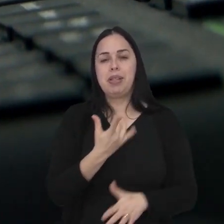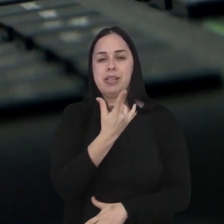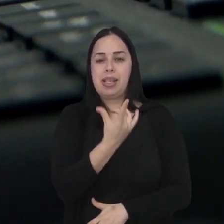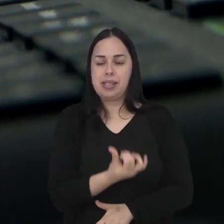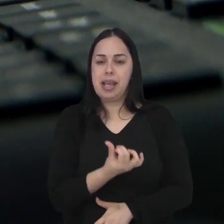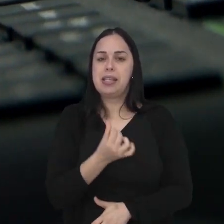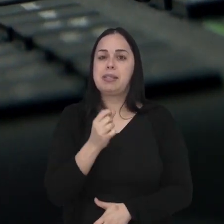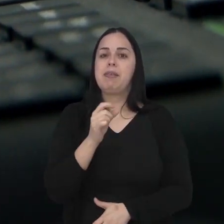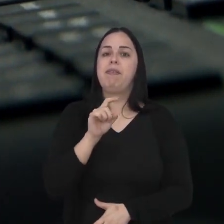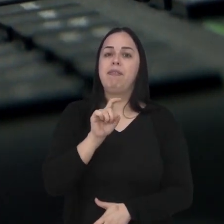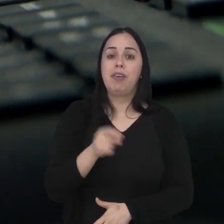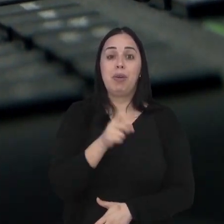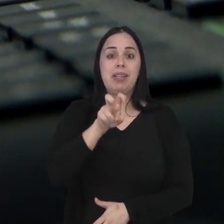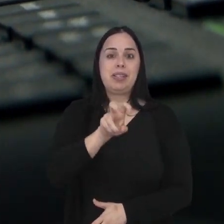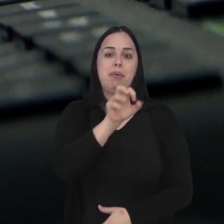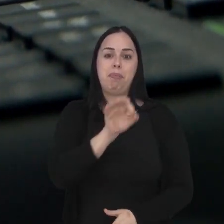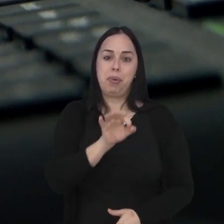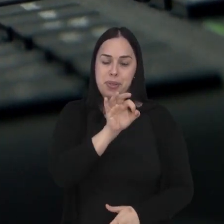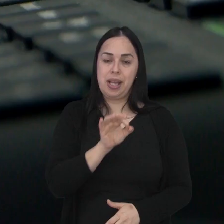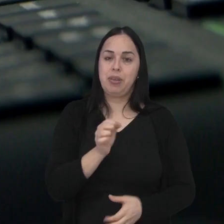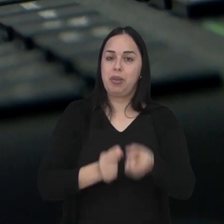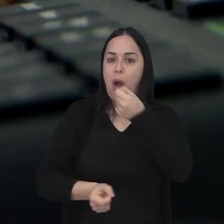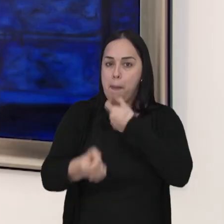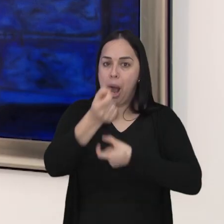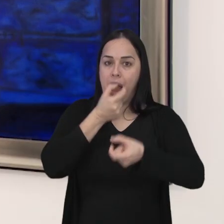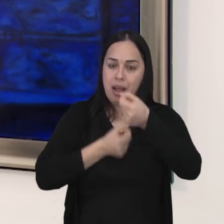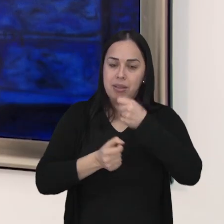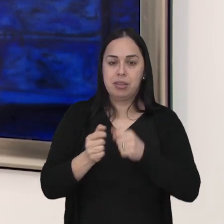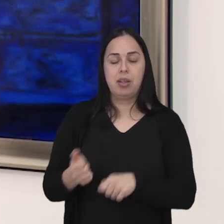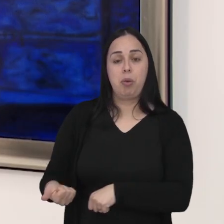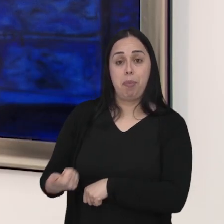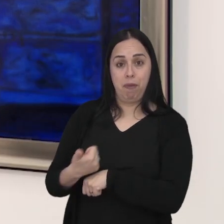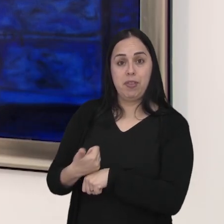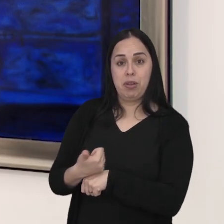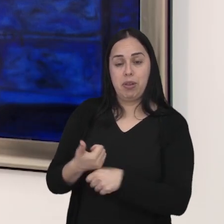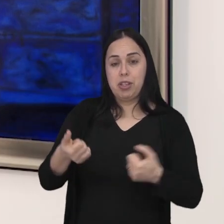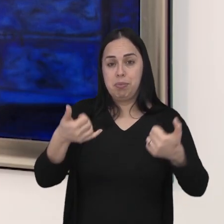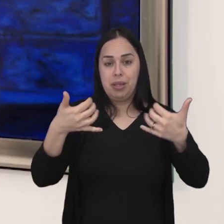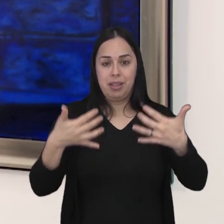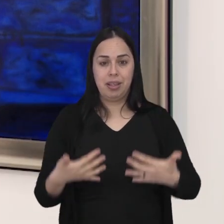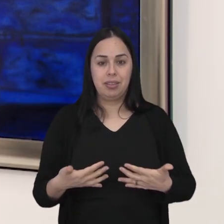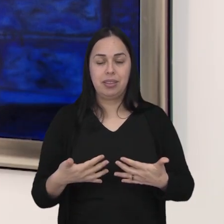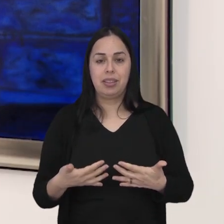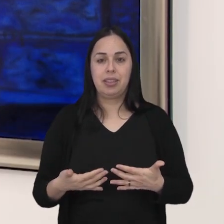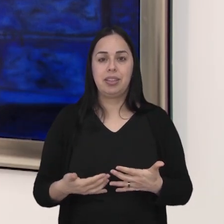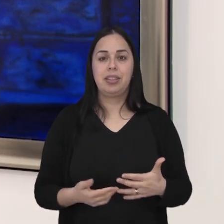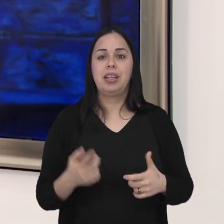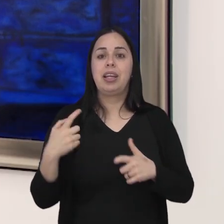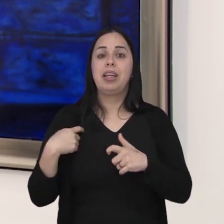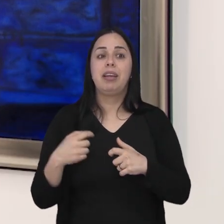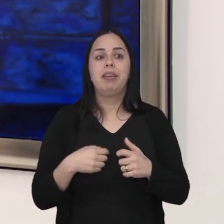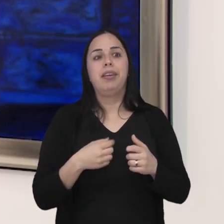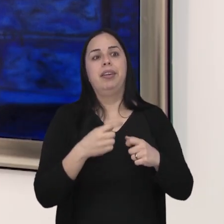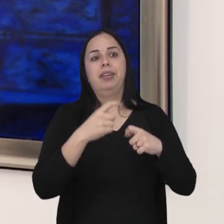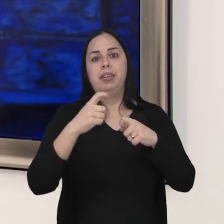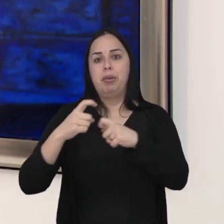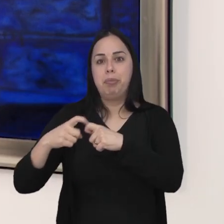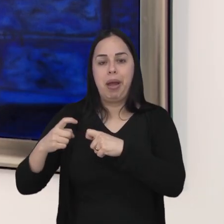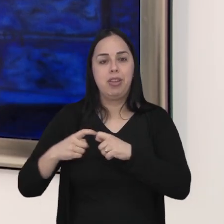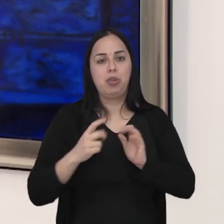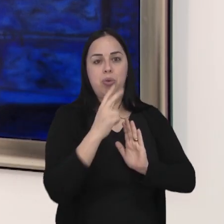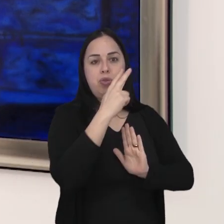são 16,5% do total. Esse psicanalista explica que os antidepressivos são receitados